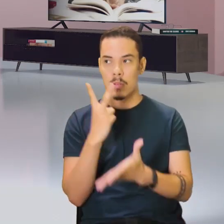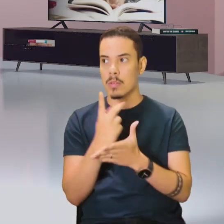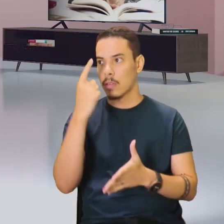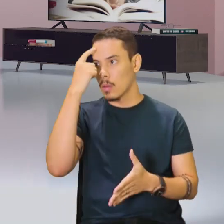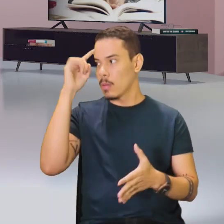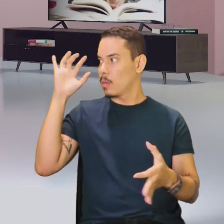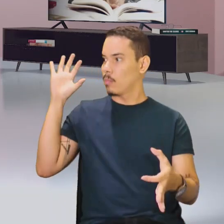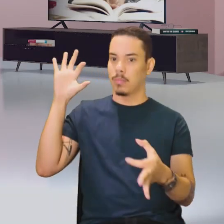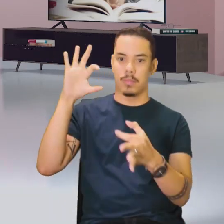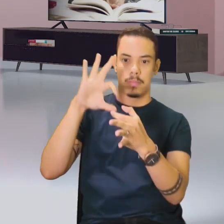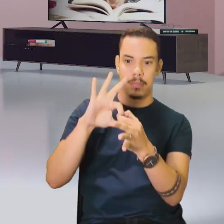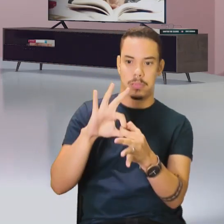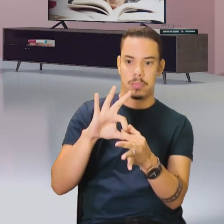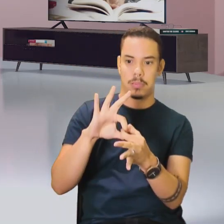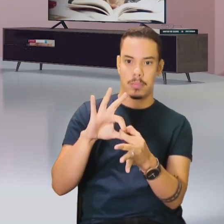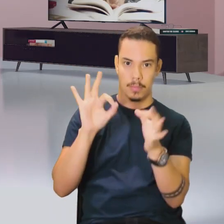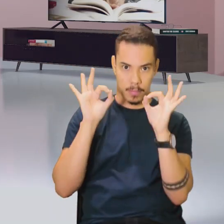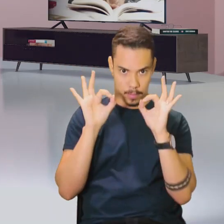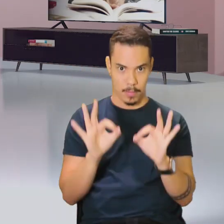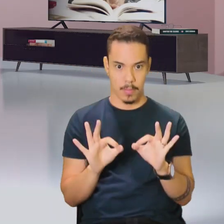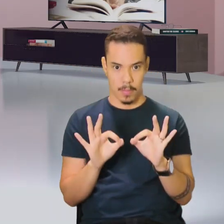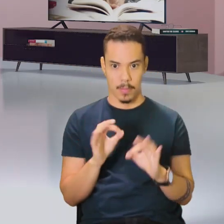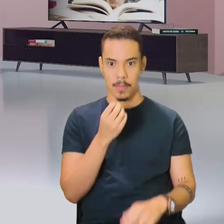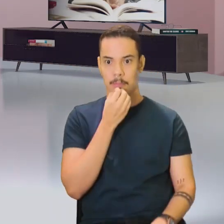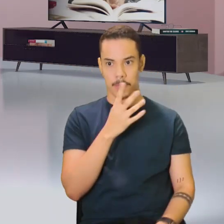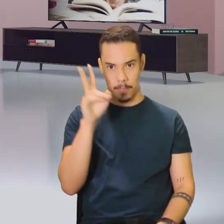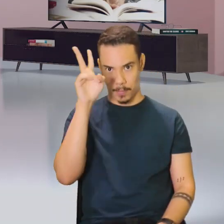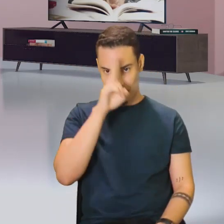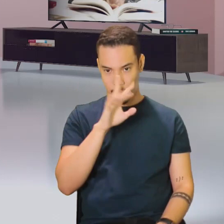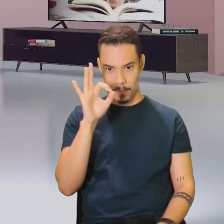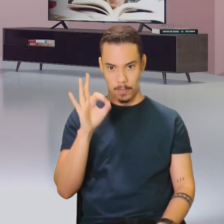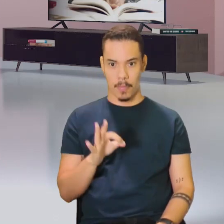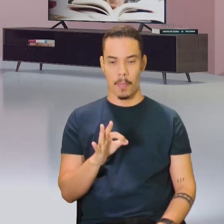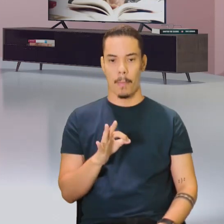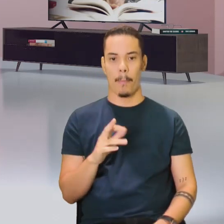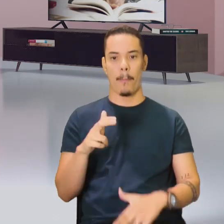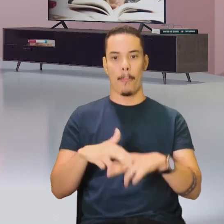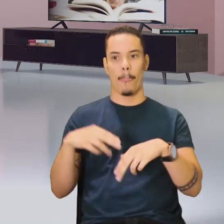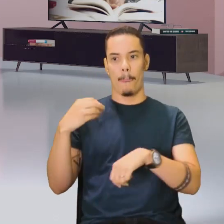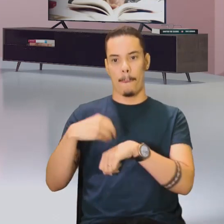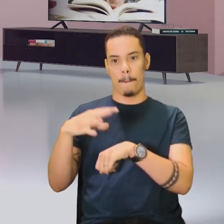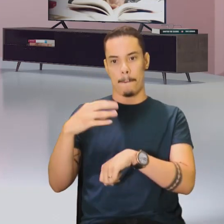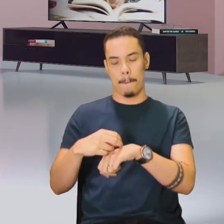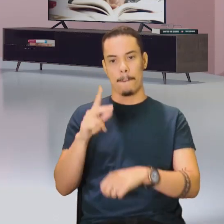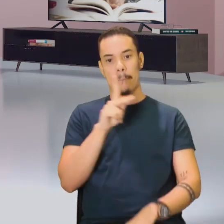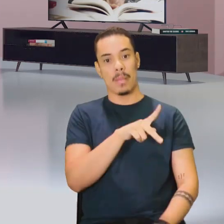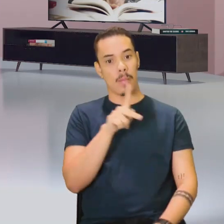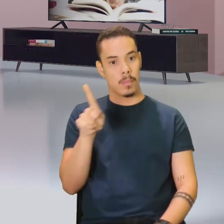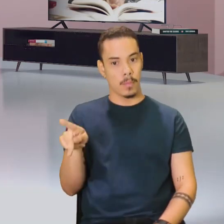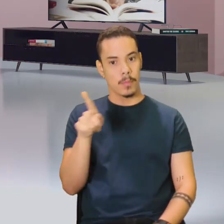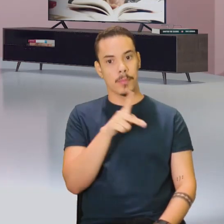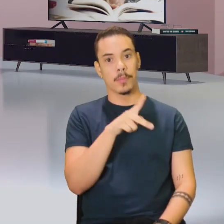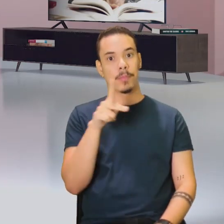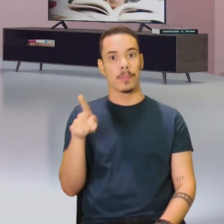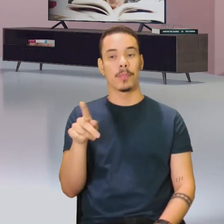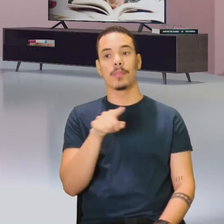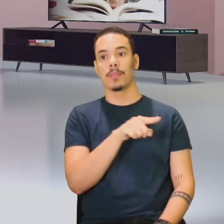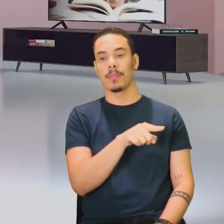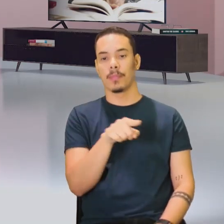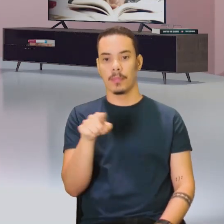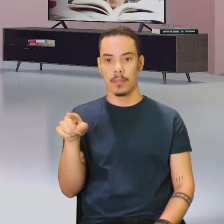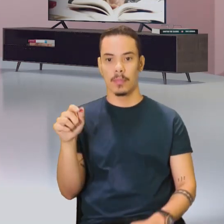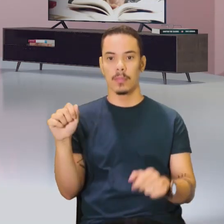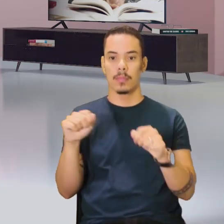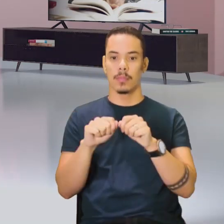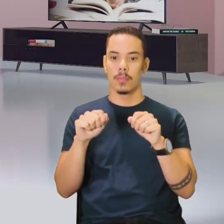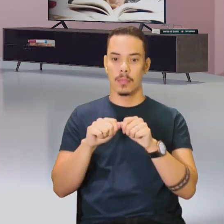essa analogia. Legal, muito bem lembrado, Aqui é a orientação da professora Márcia, em que você, ao